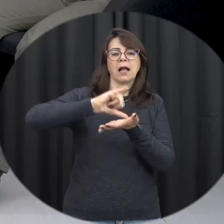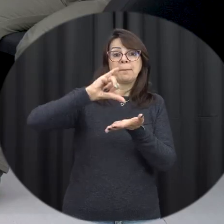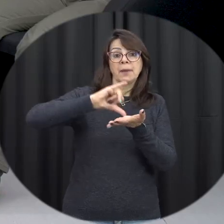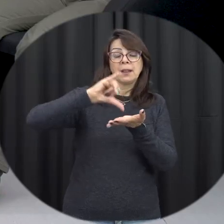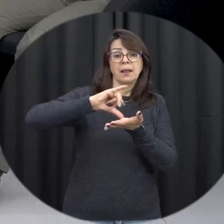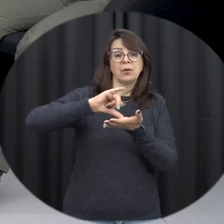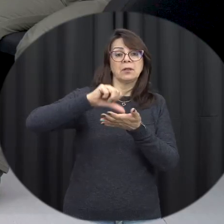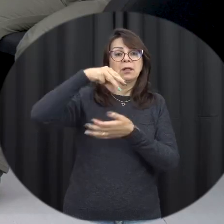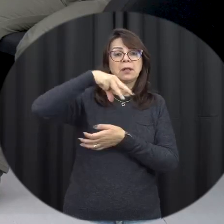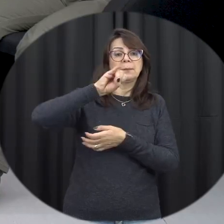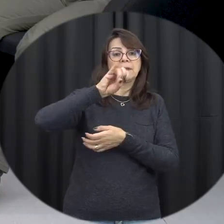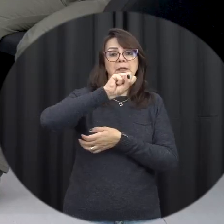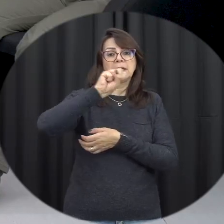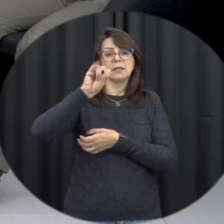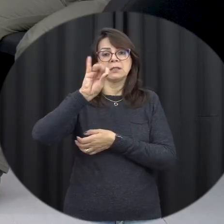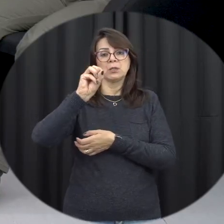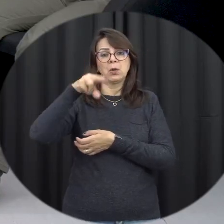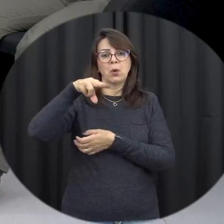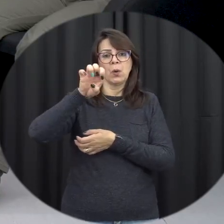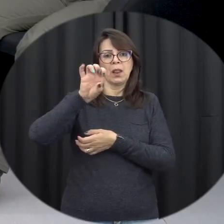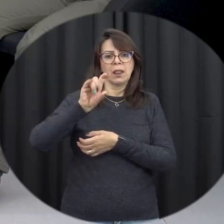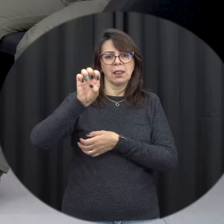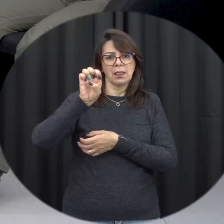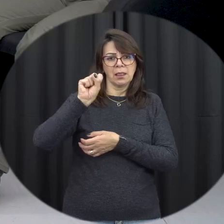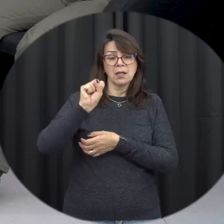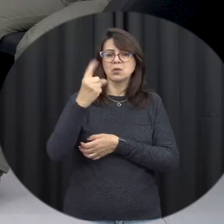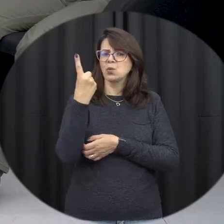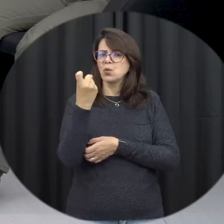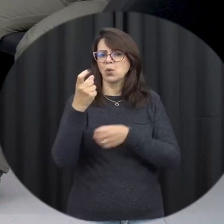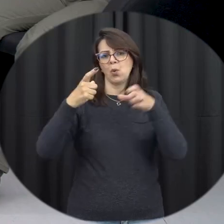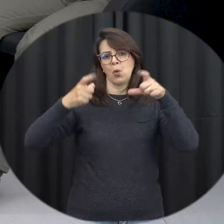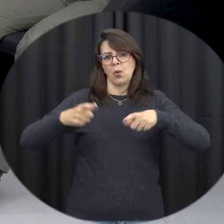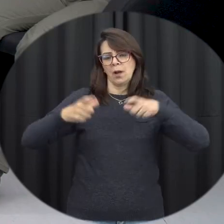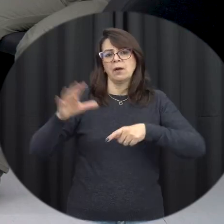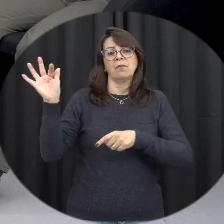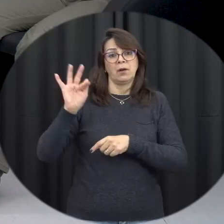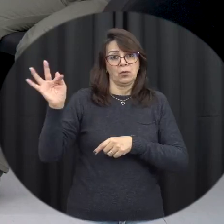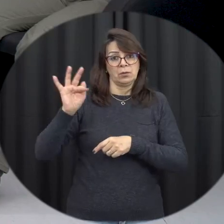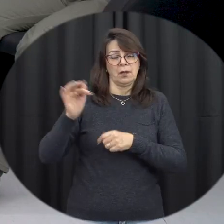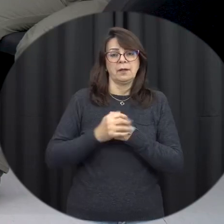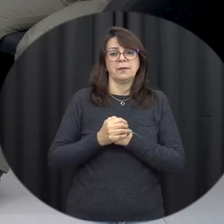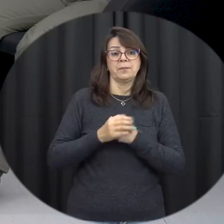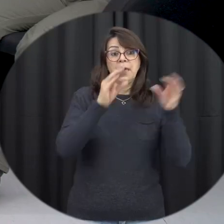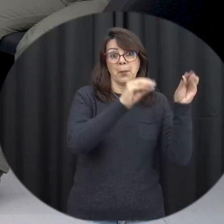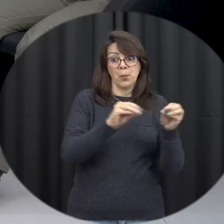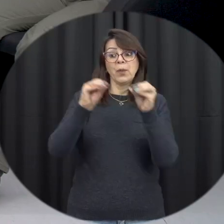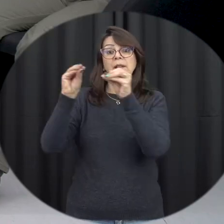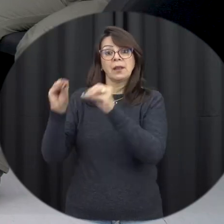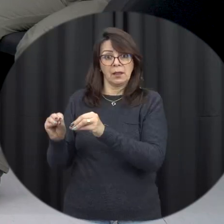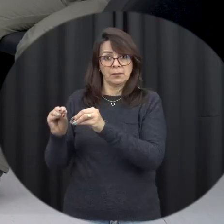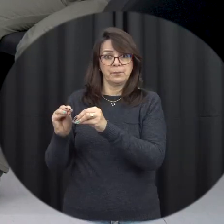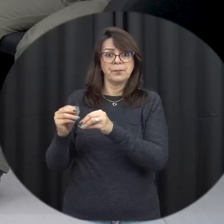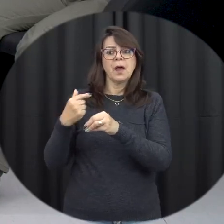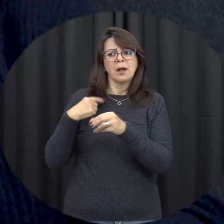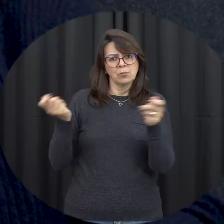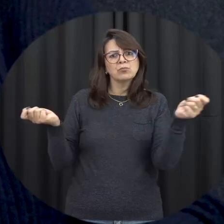o único lugar onde tinha universidade. Mas então teve que deixar a casa, sair para lá, né, para outra cidade. Isso foi